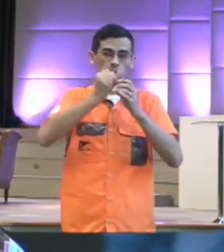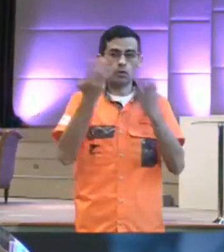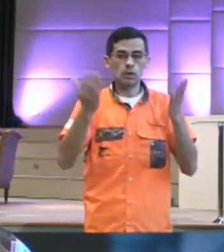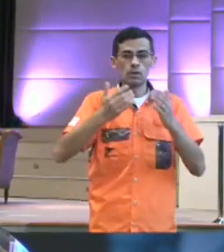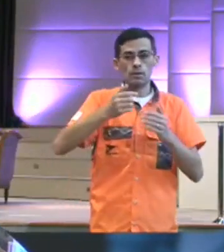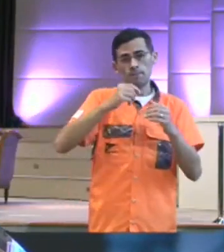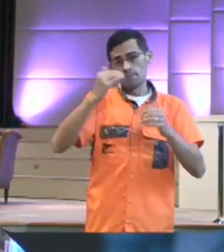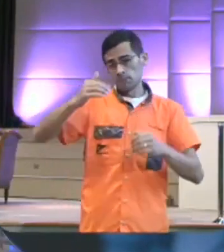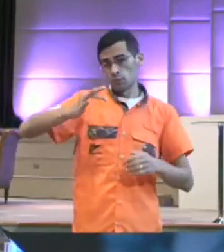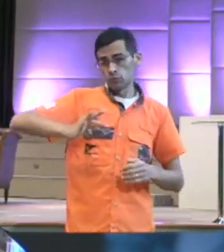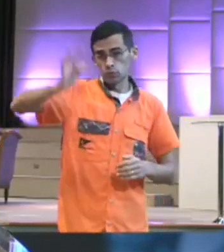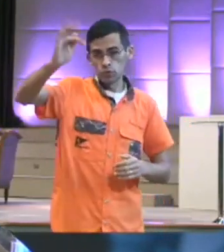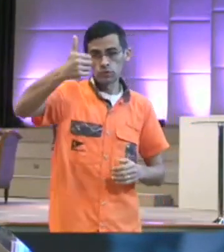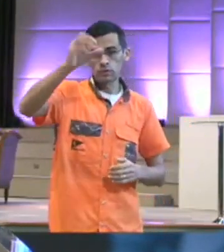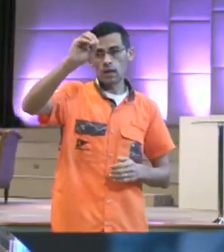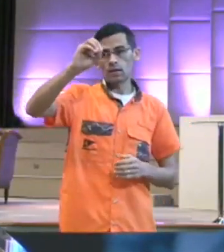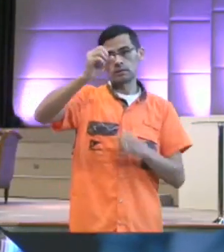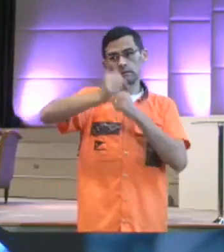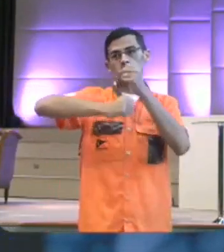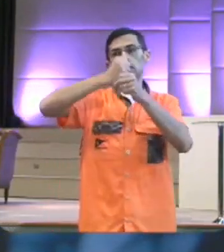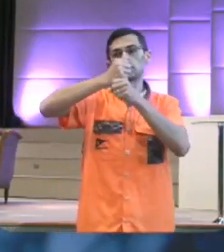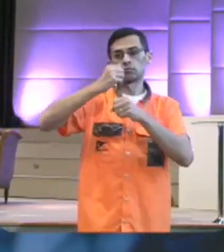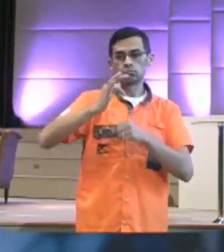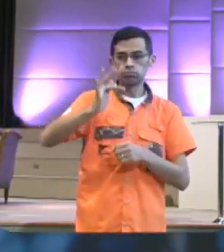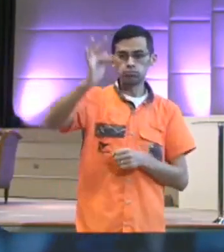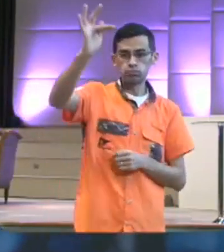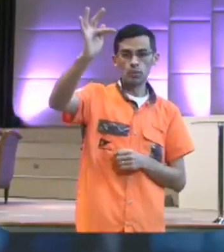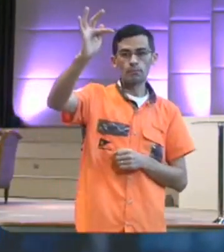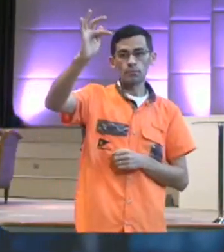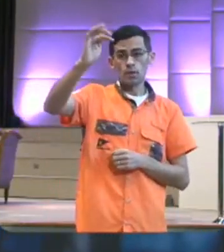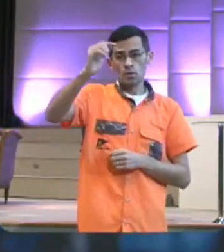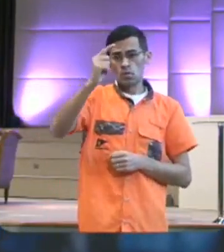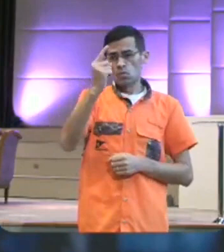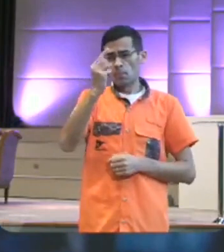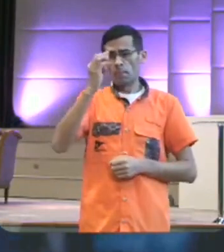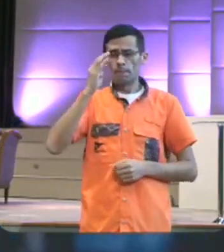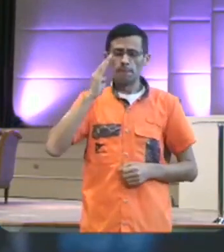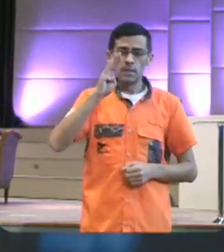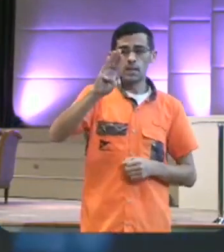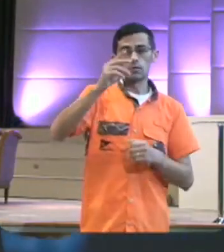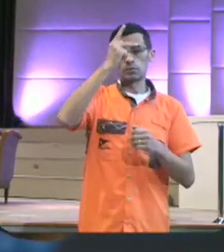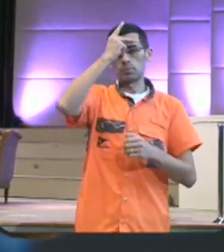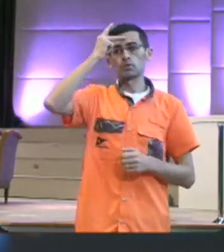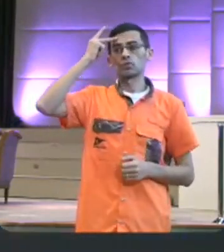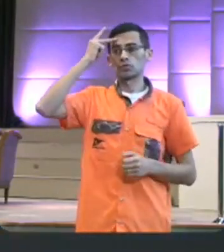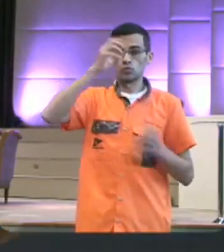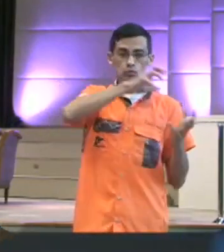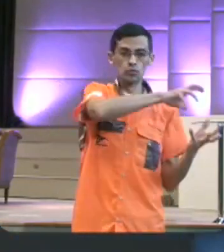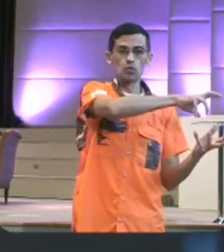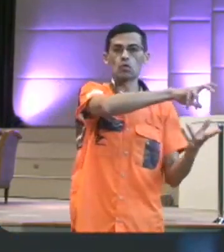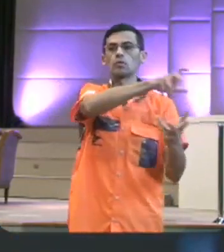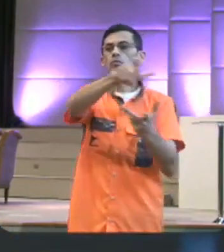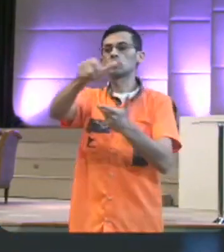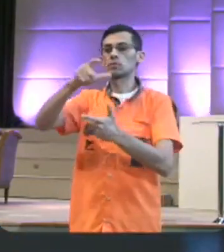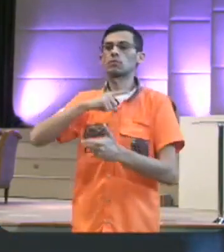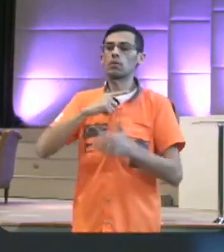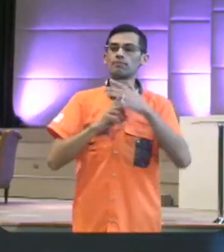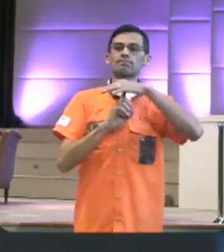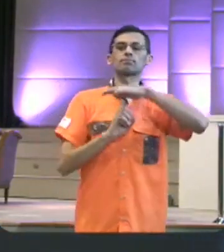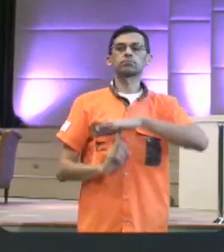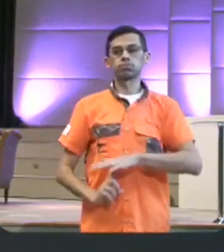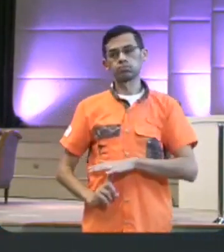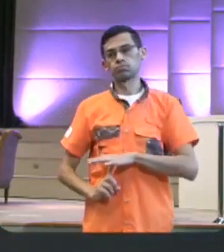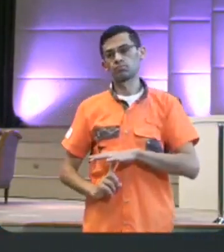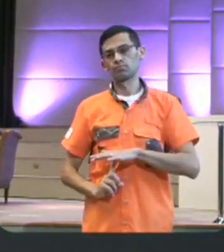anos as estatísticas dizem que 1,5 bilhão de pessoas no mundo sofrerão de